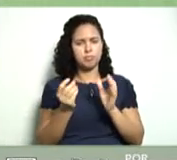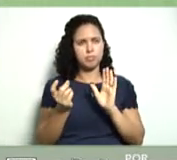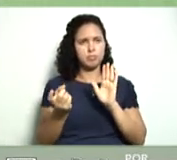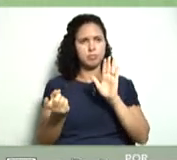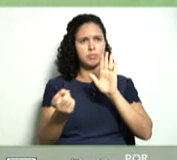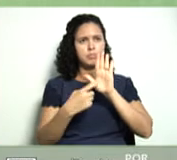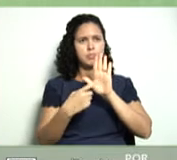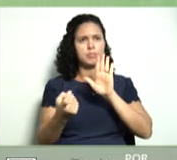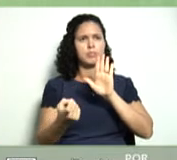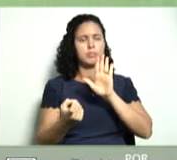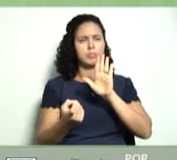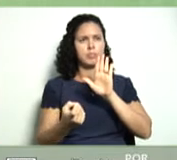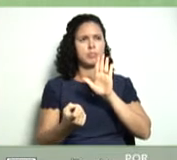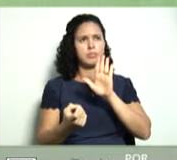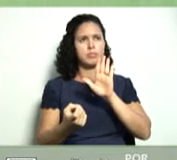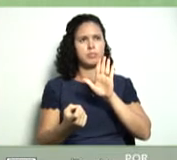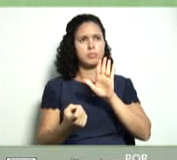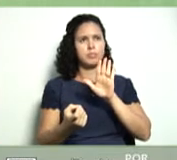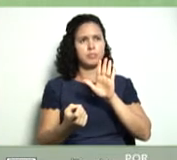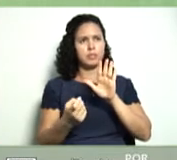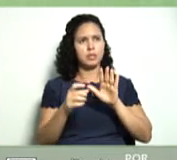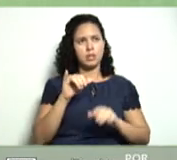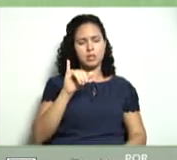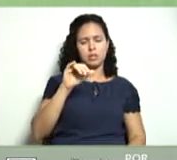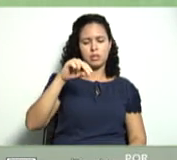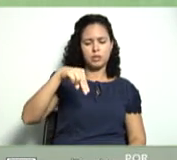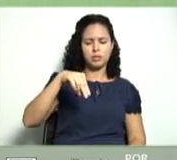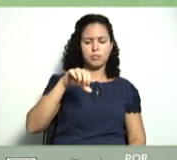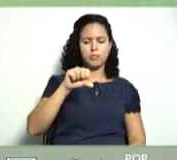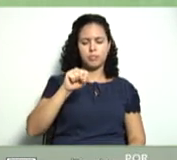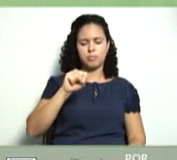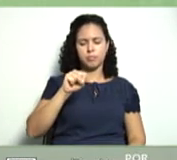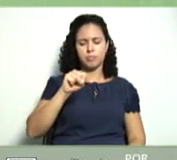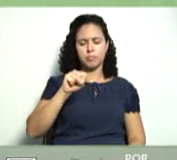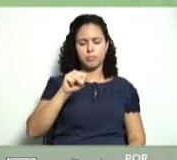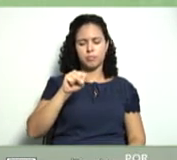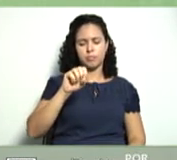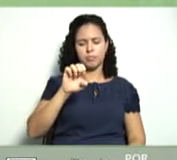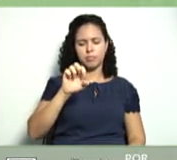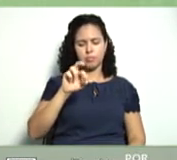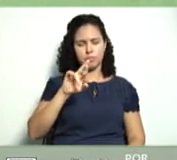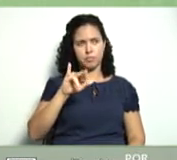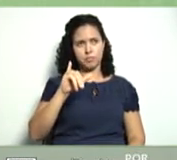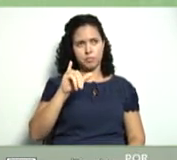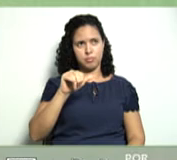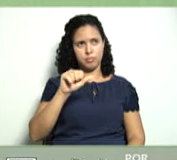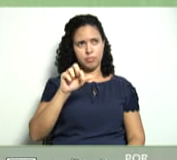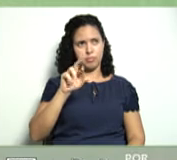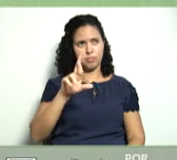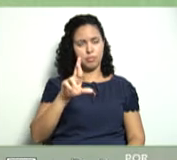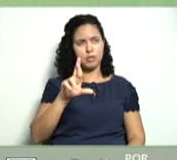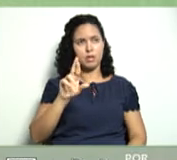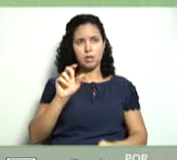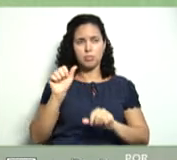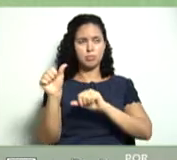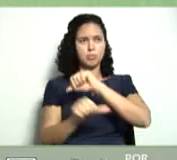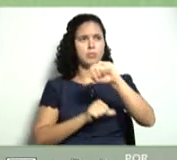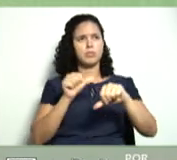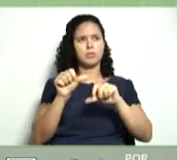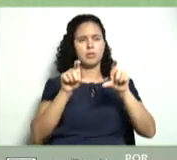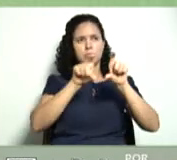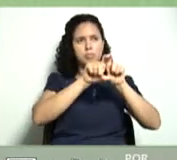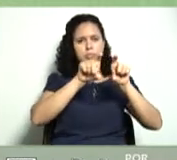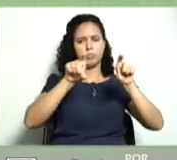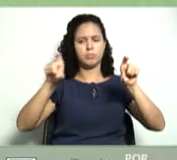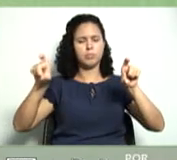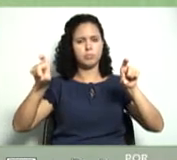inserir o observam que muda você consegue observar e que muda o layout